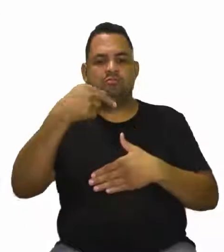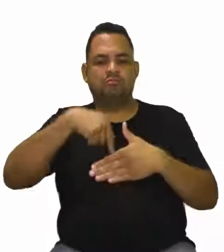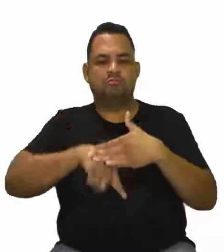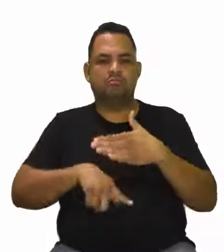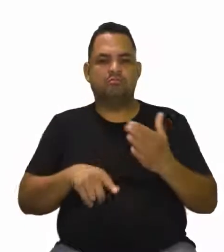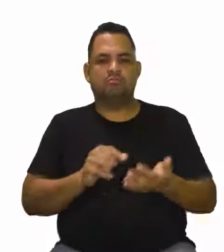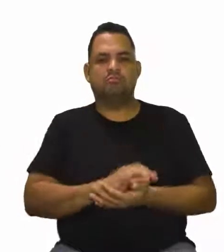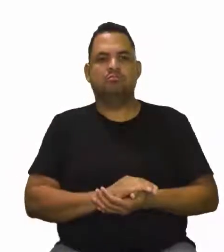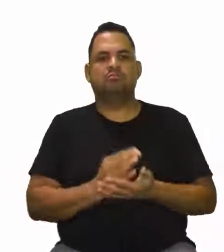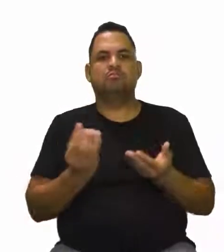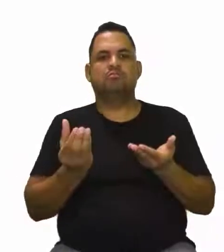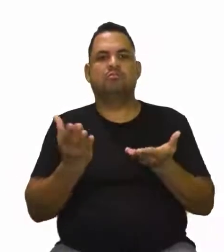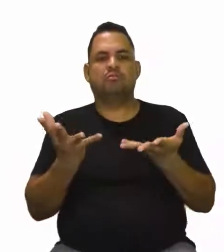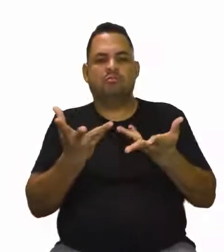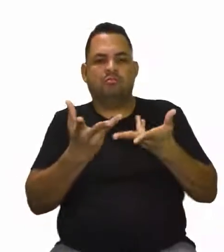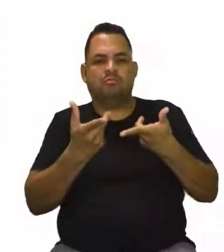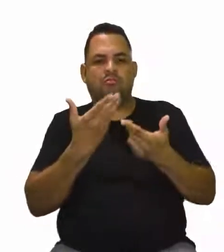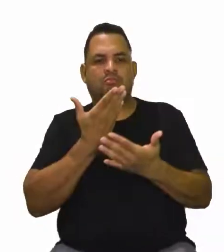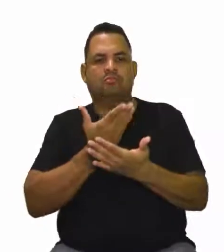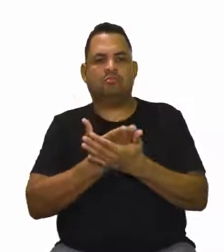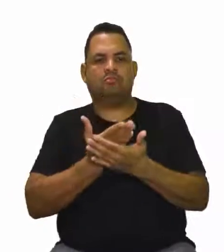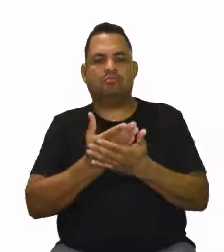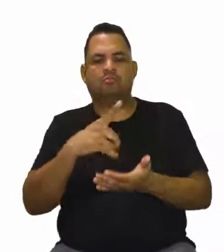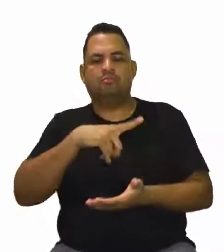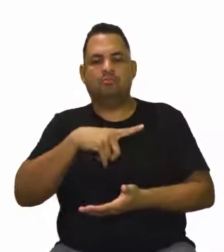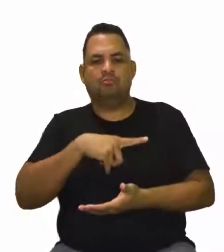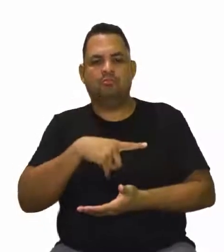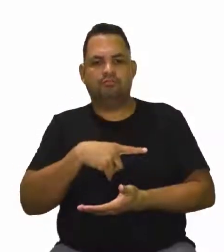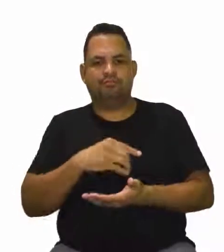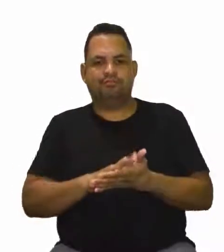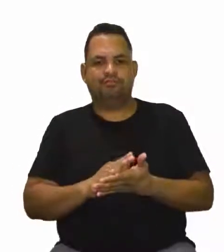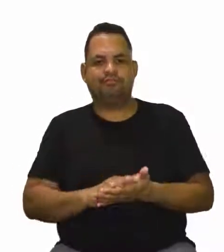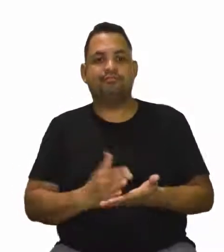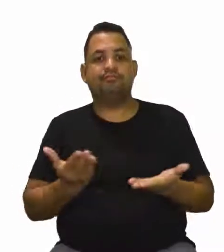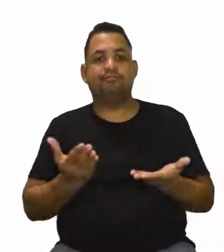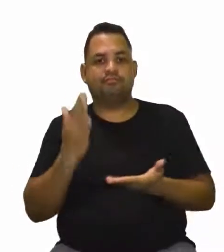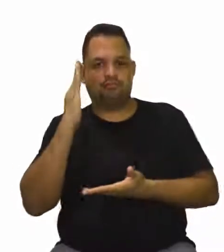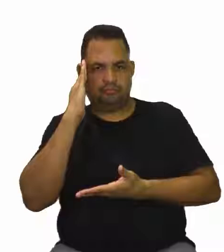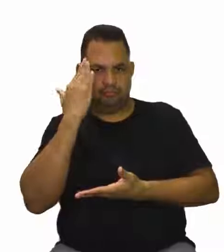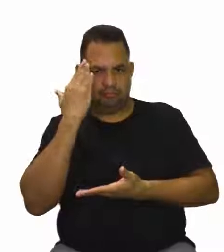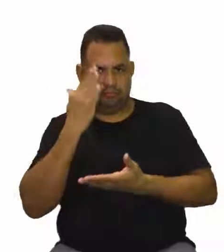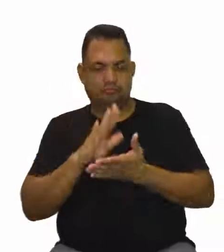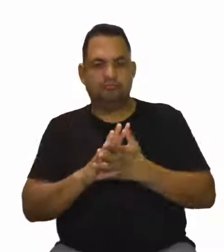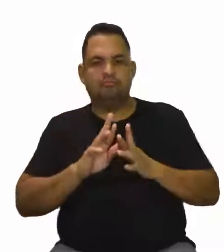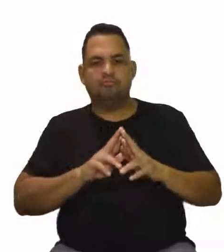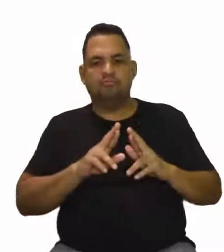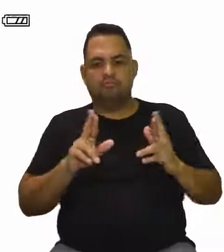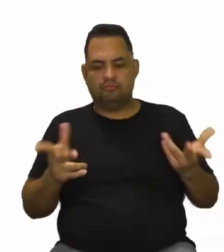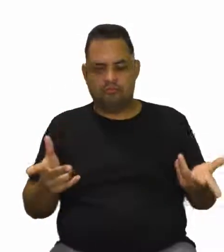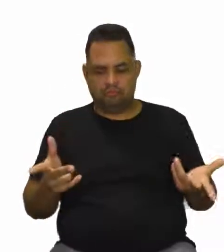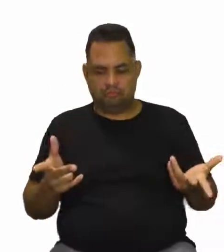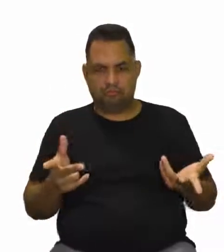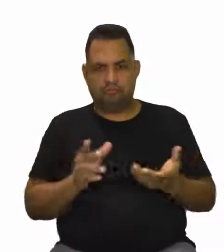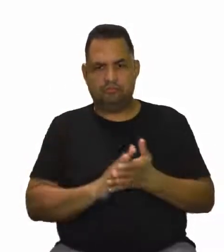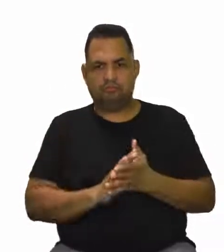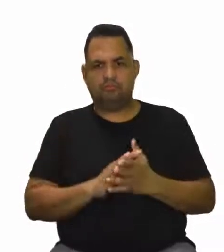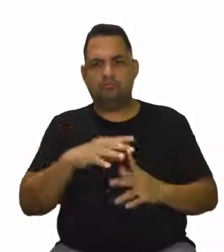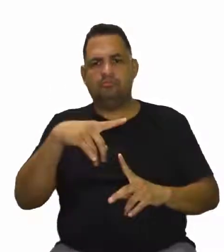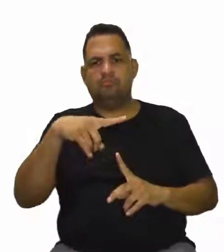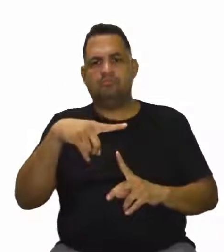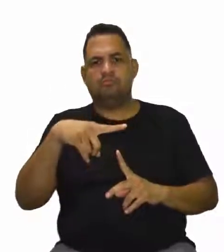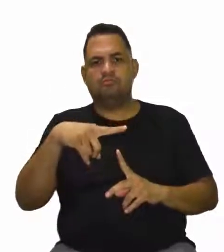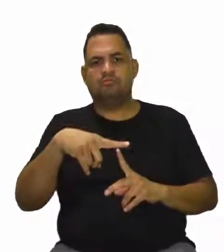aprofundada. Como habilidade para a aula, nós temos aqui compreender e